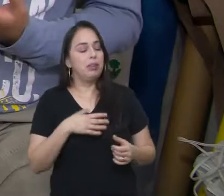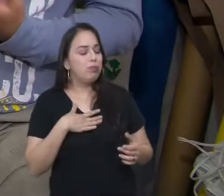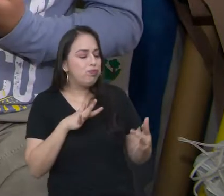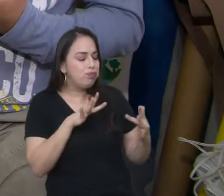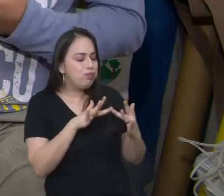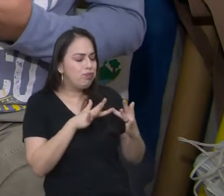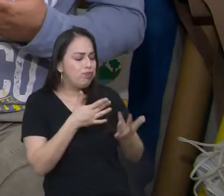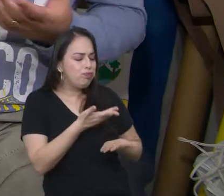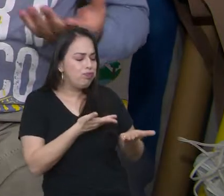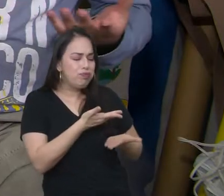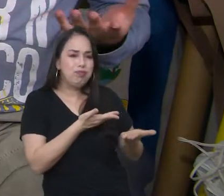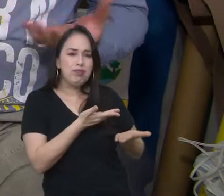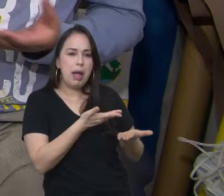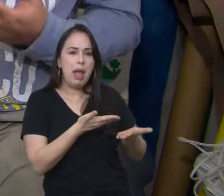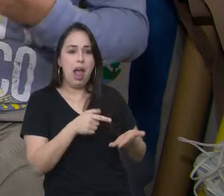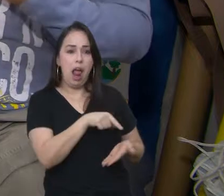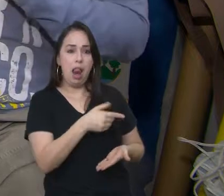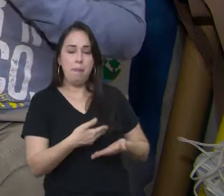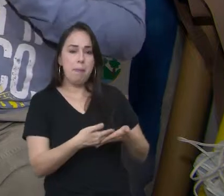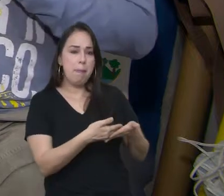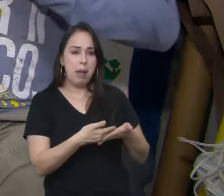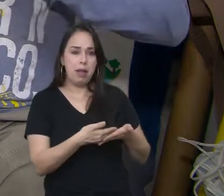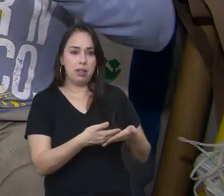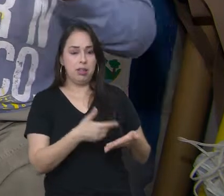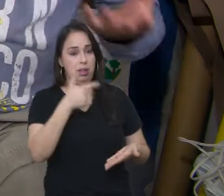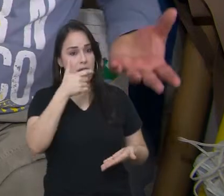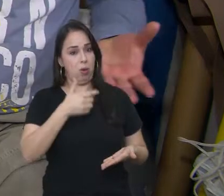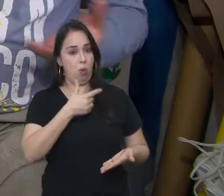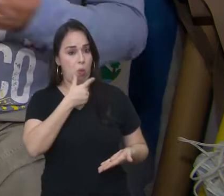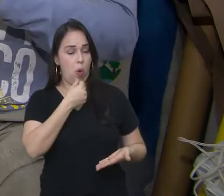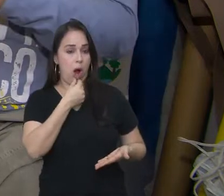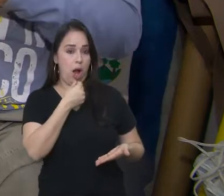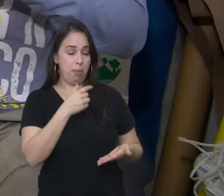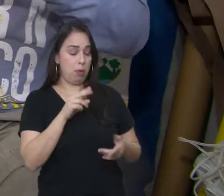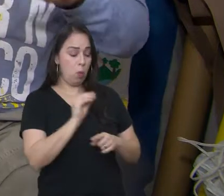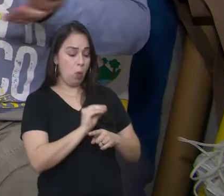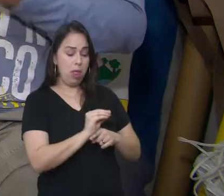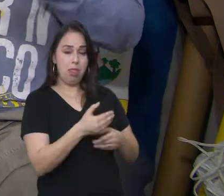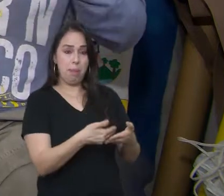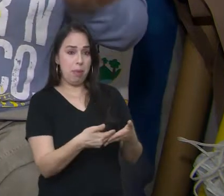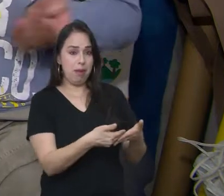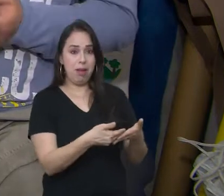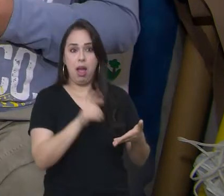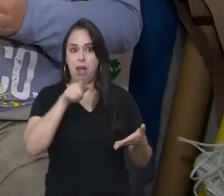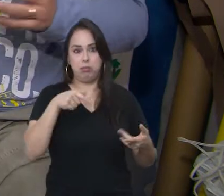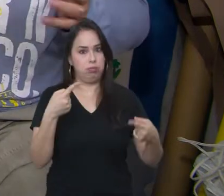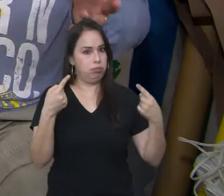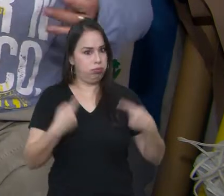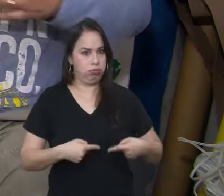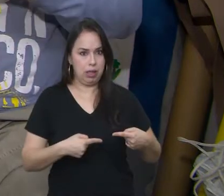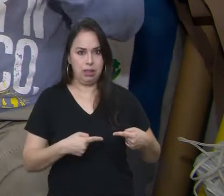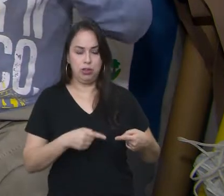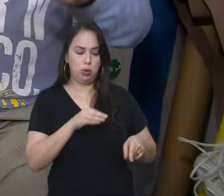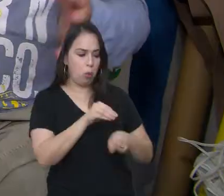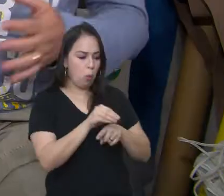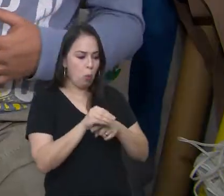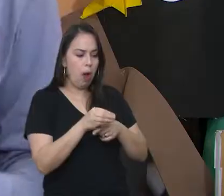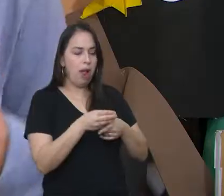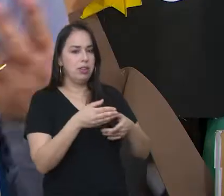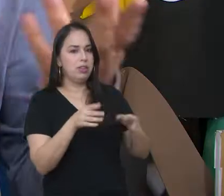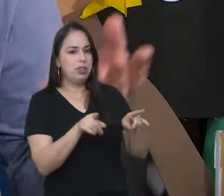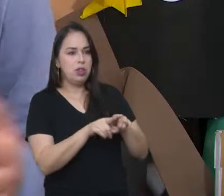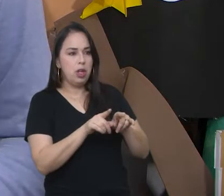convivendo com ela ali, um bebezinho, um homem, né, com bebê, então foi todo um desafio, né, de cuidar,